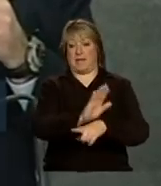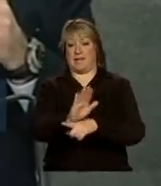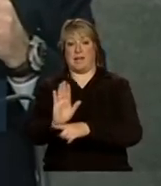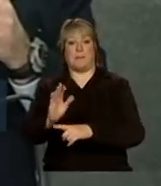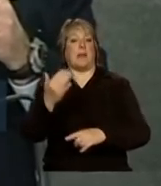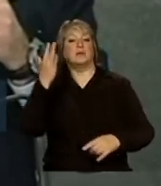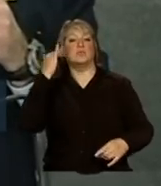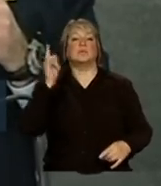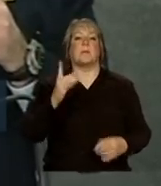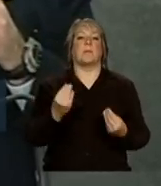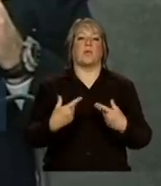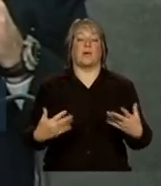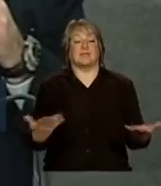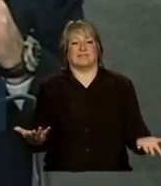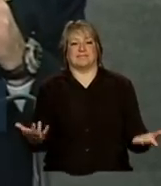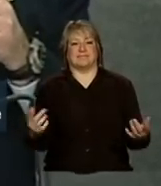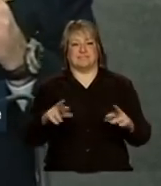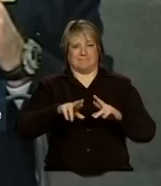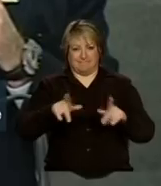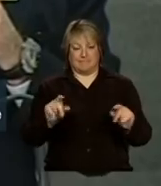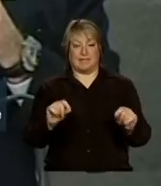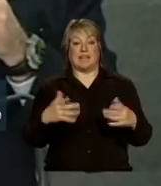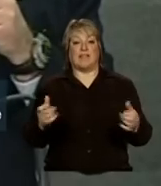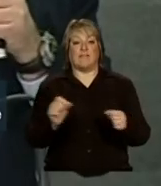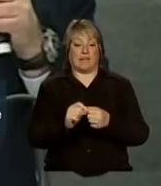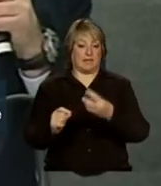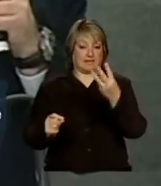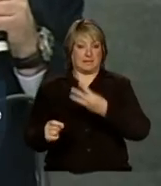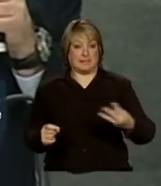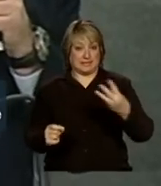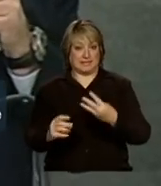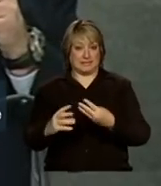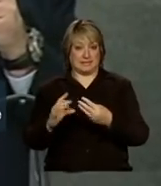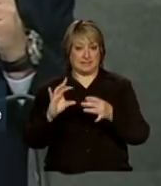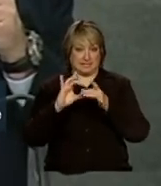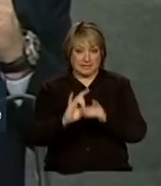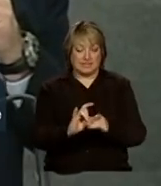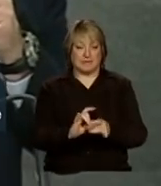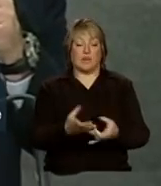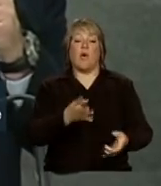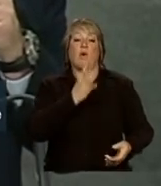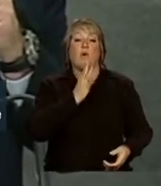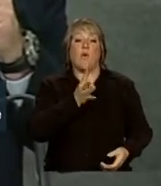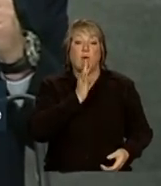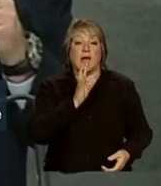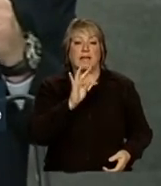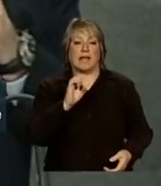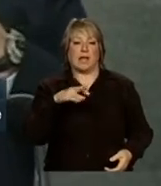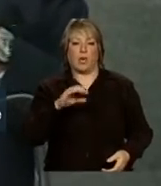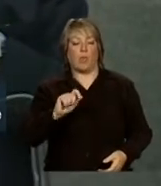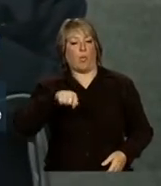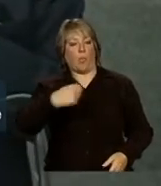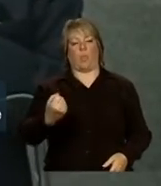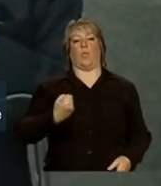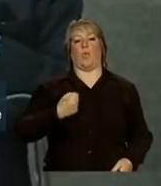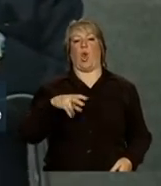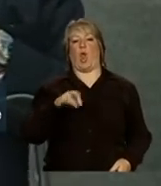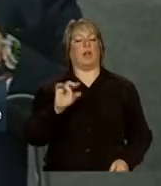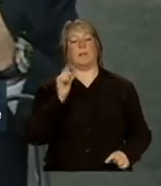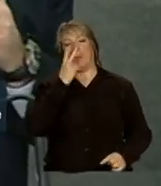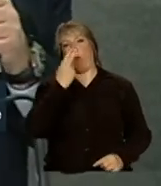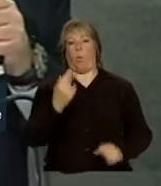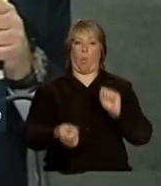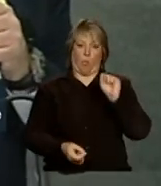é é um conflito então eu faça o triângulo e pergunto conhecimento técnico nota oito né